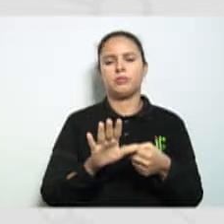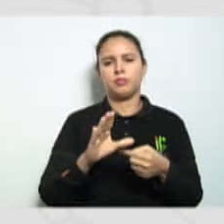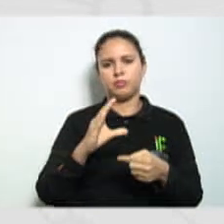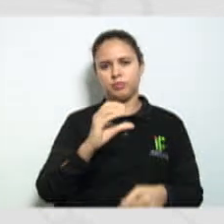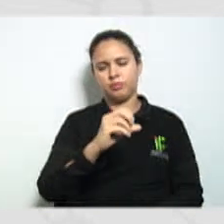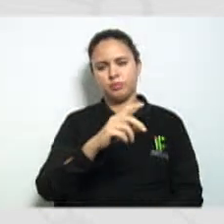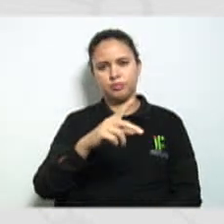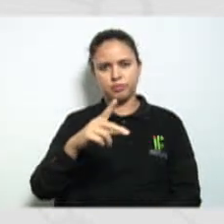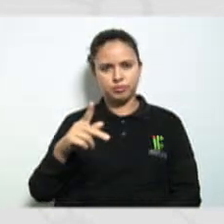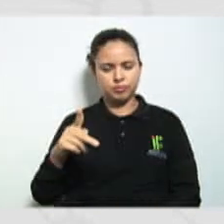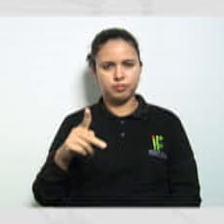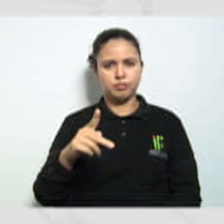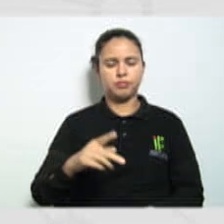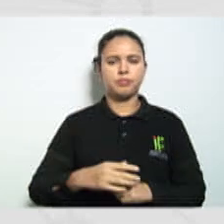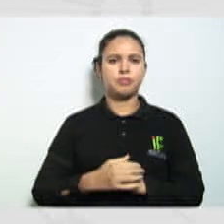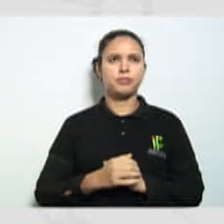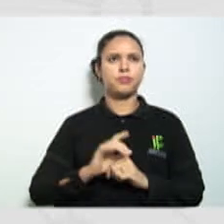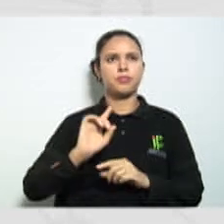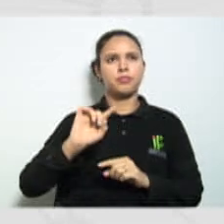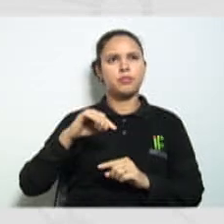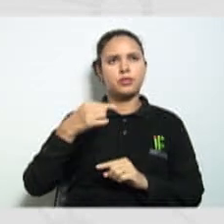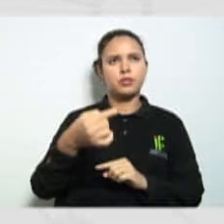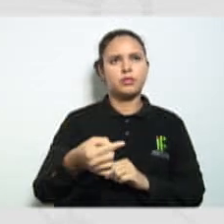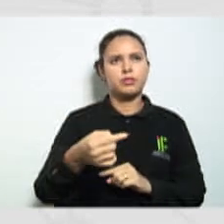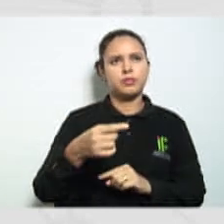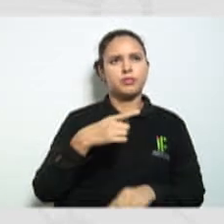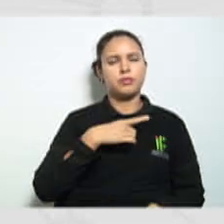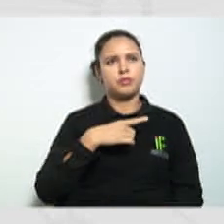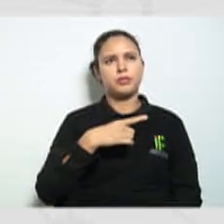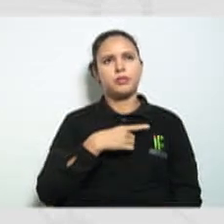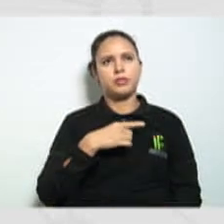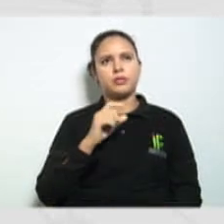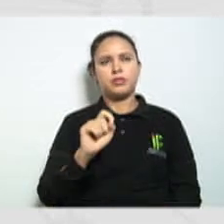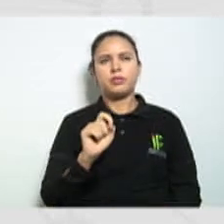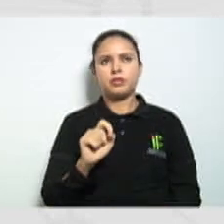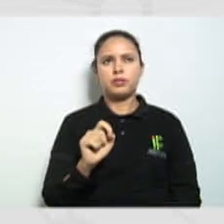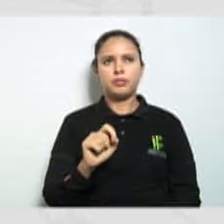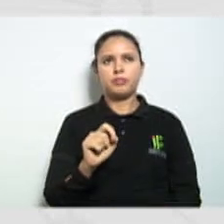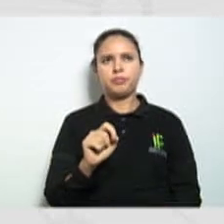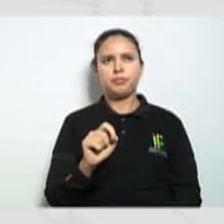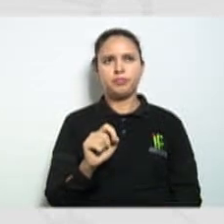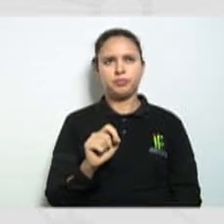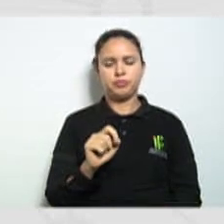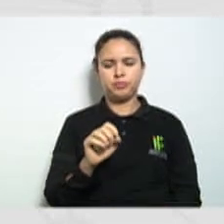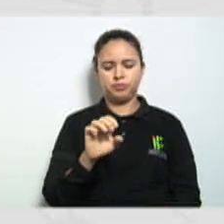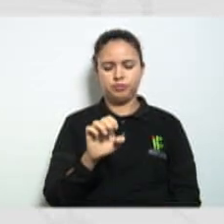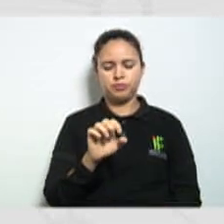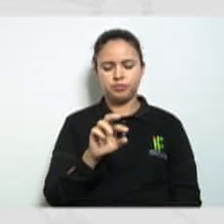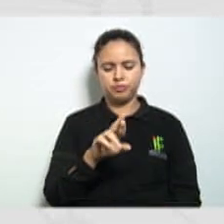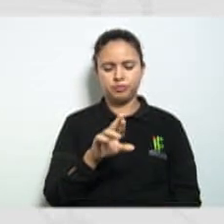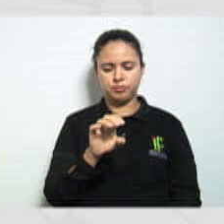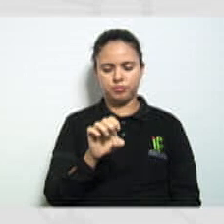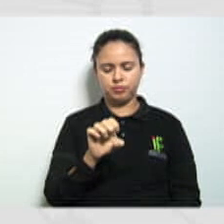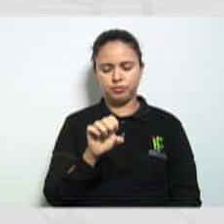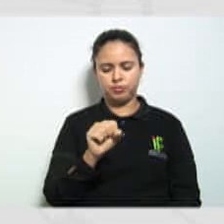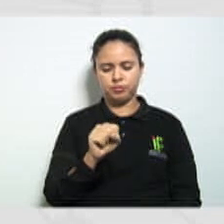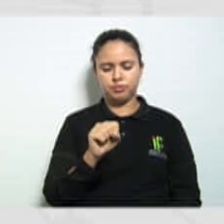Posterior a isso, a reserva legal pode existir conforme naquela atividade de percurso